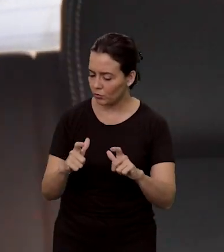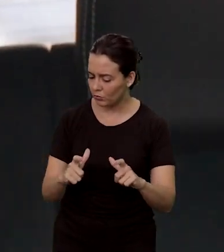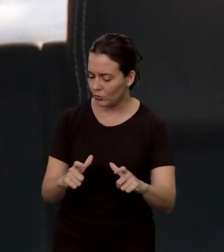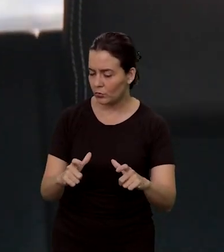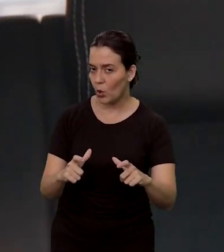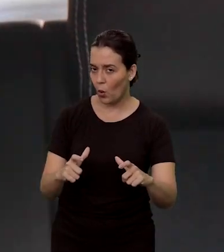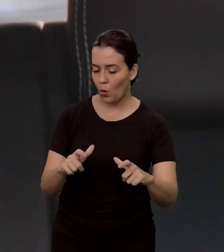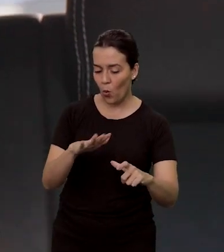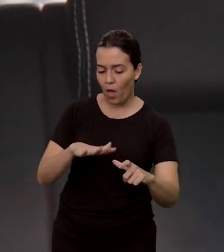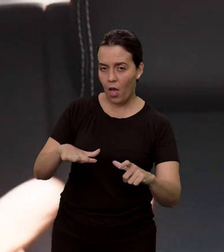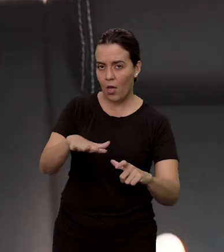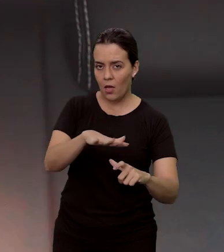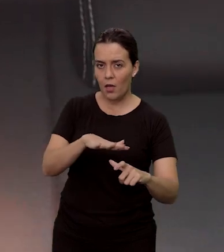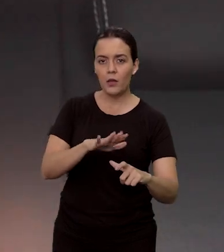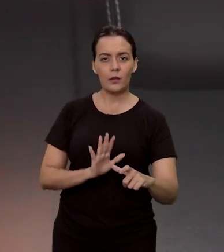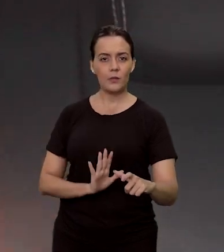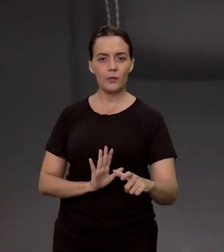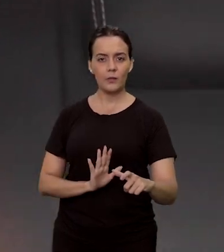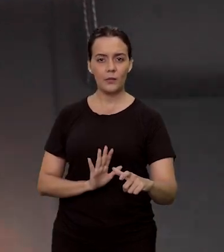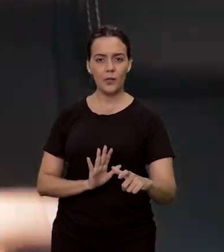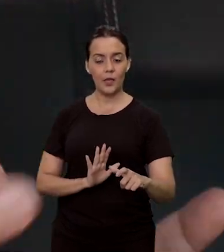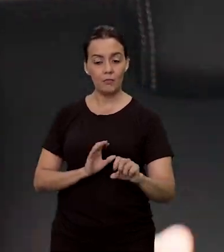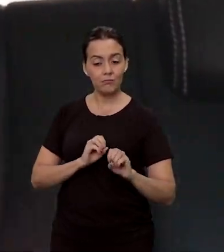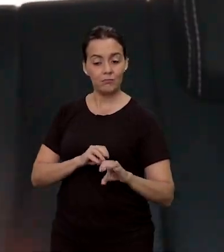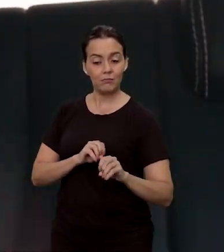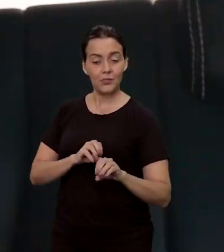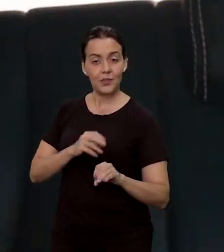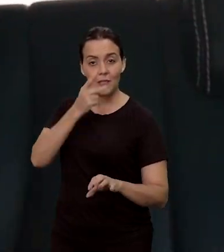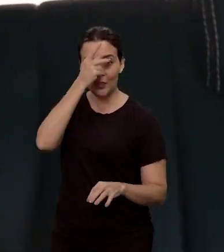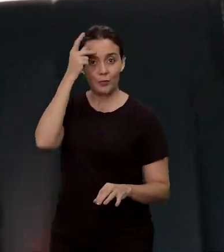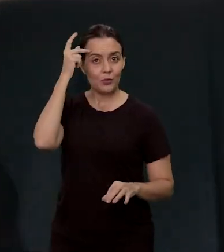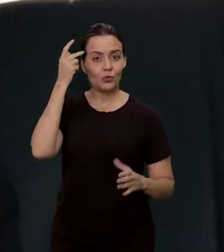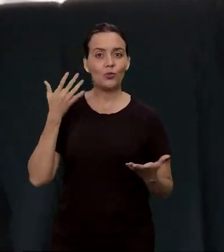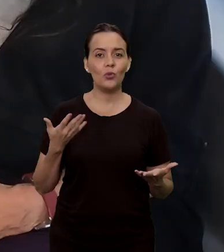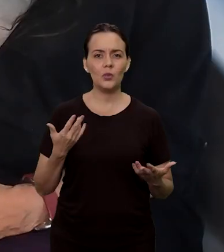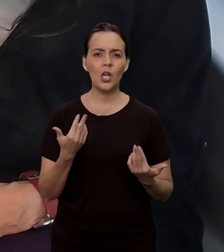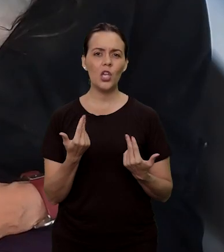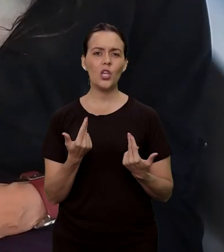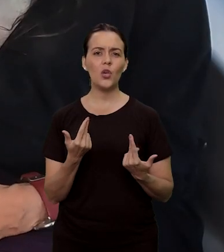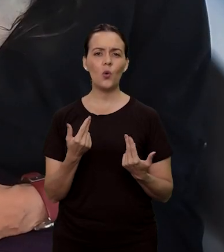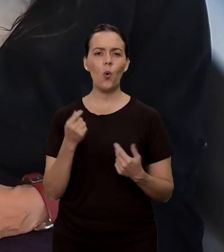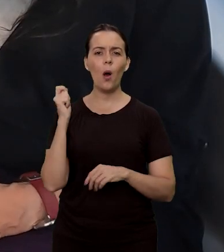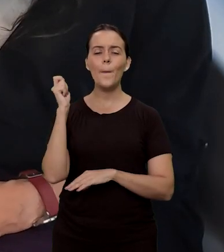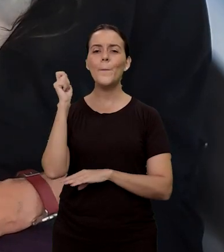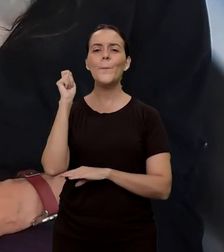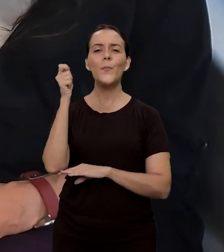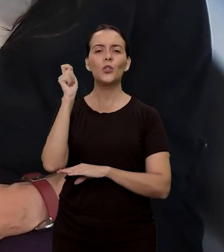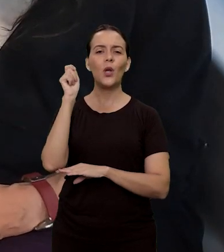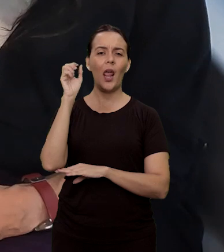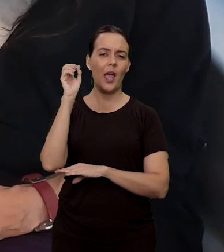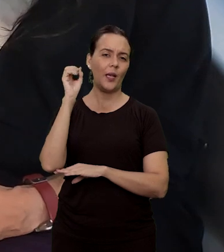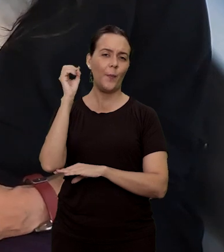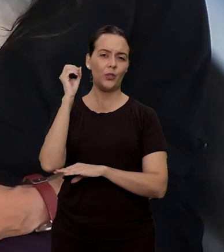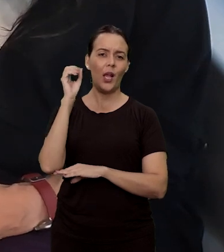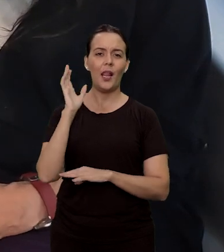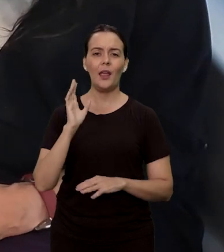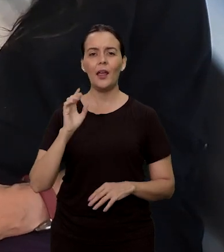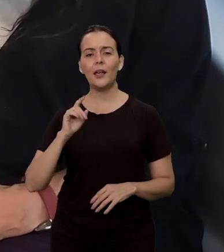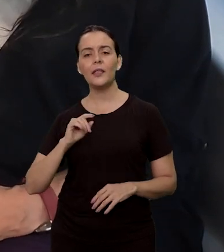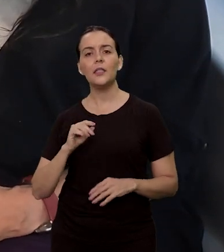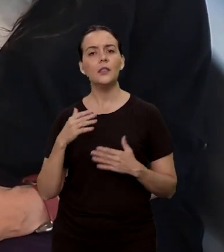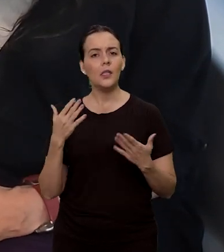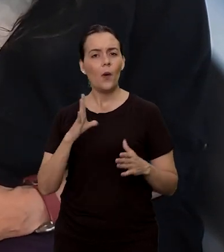pessoas em cima de uma transformação, e é o caso que a gente vive em Porto Alegre hoje, né? Para mim, a cidade é onde tu estabelece